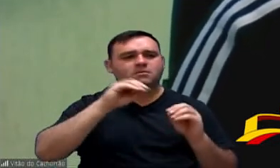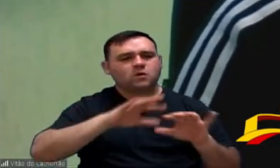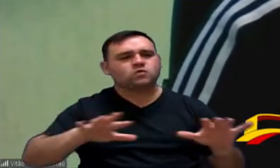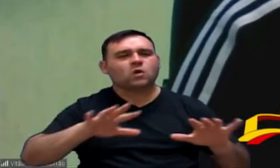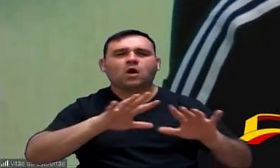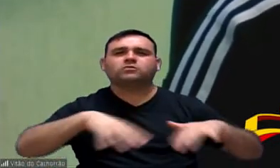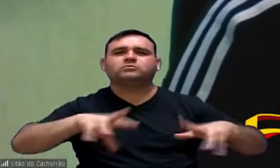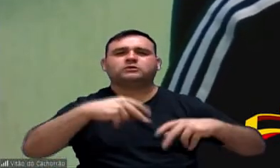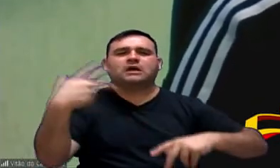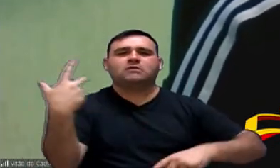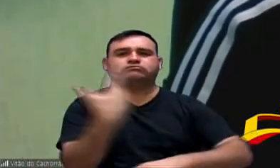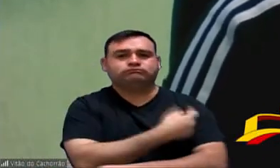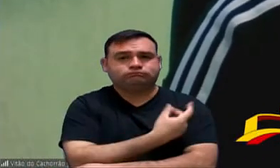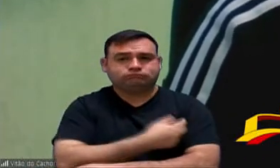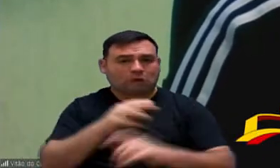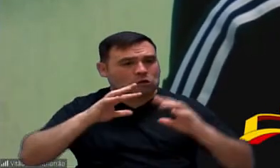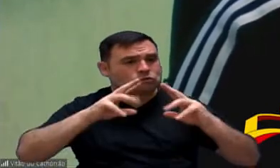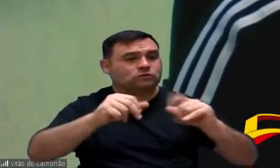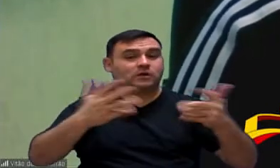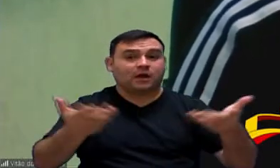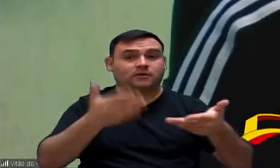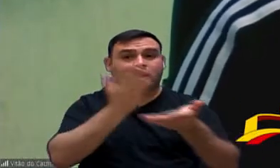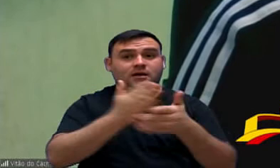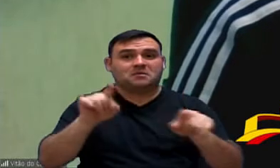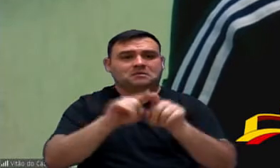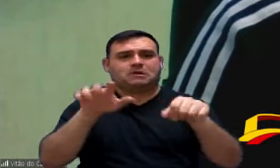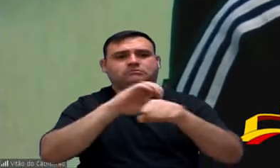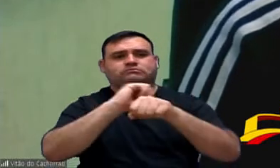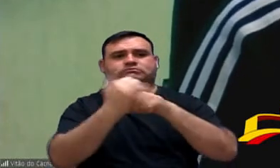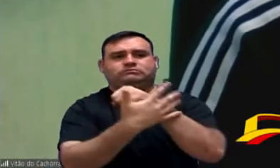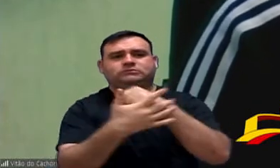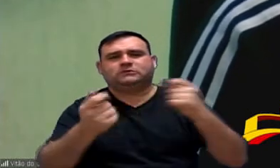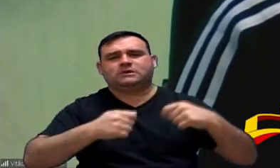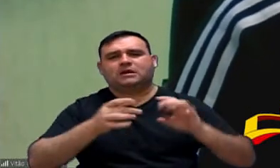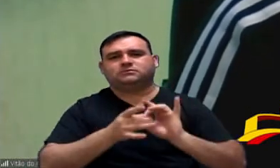que acabe de vez essa pandemia aí.